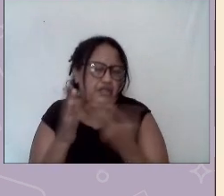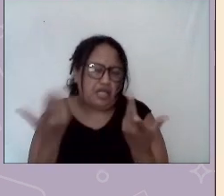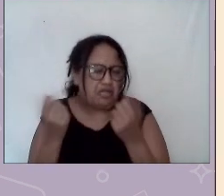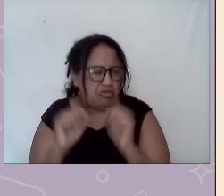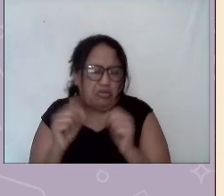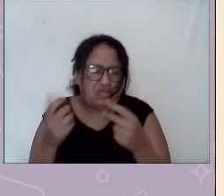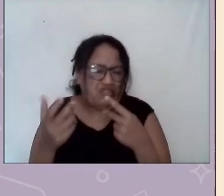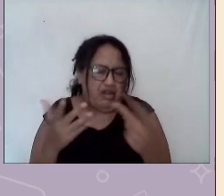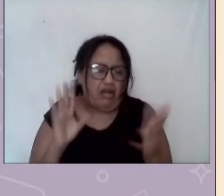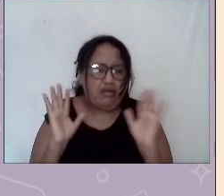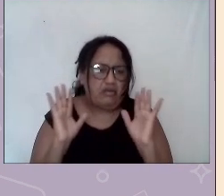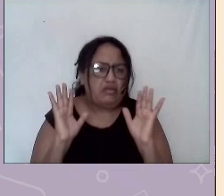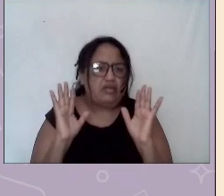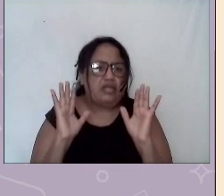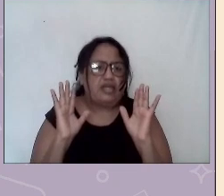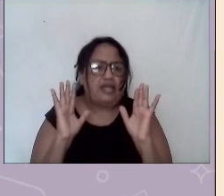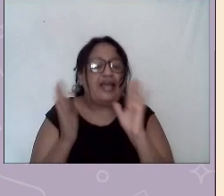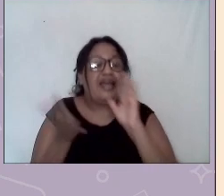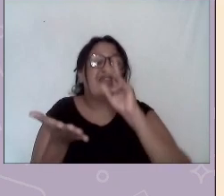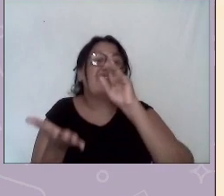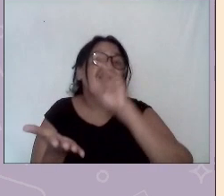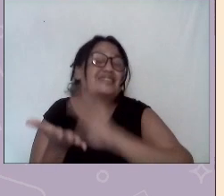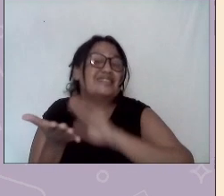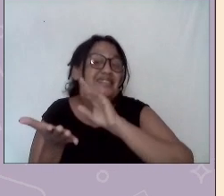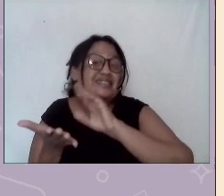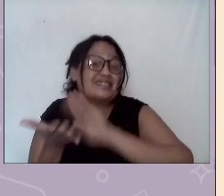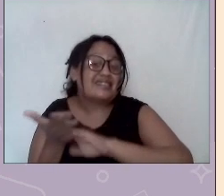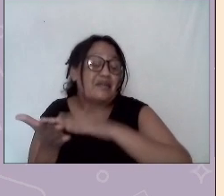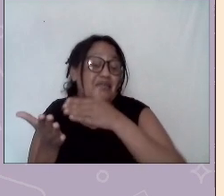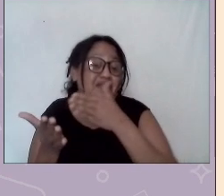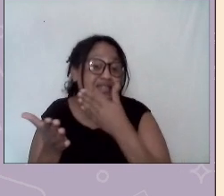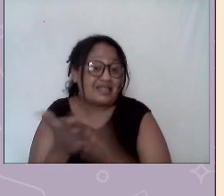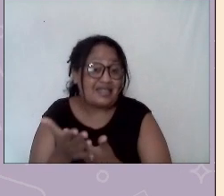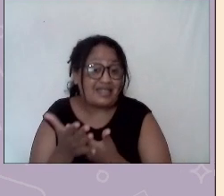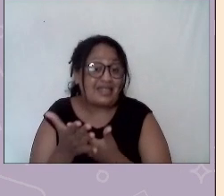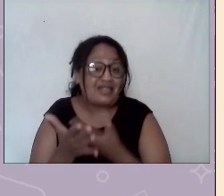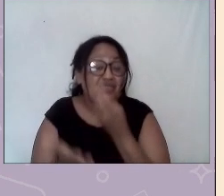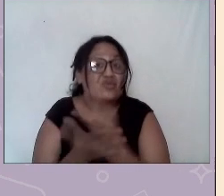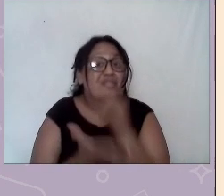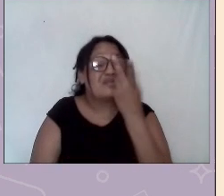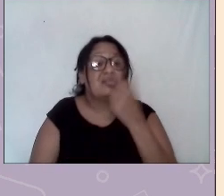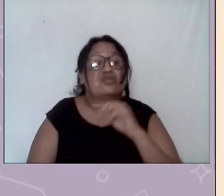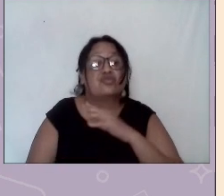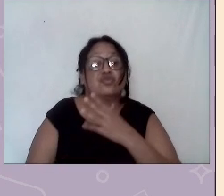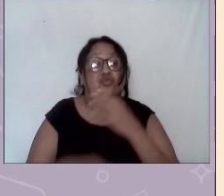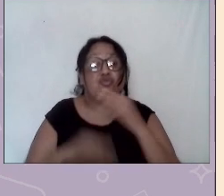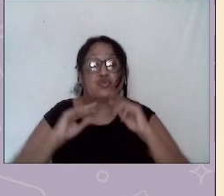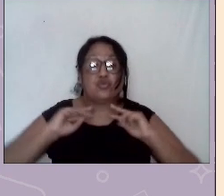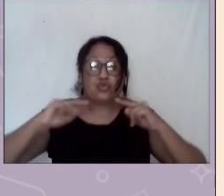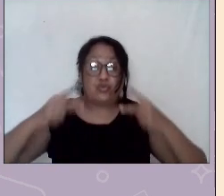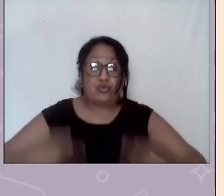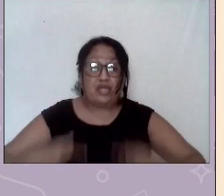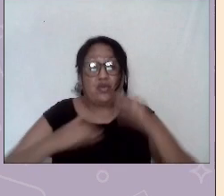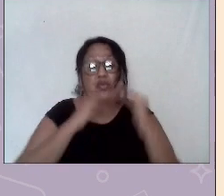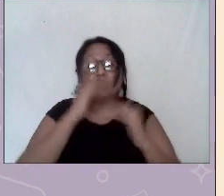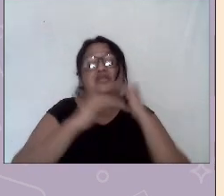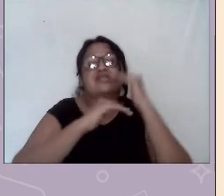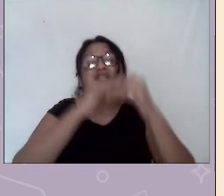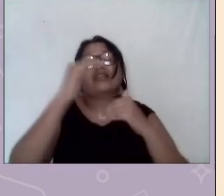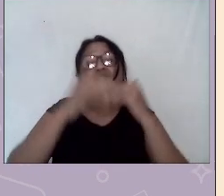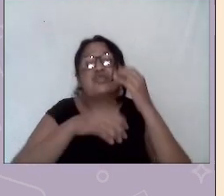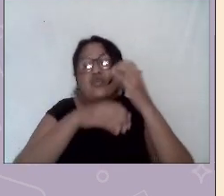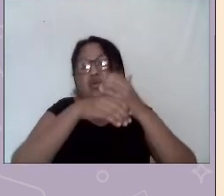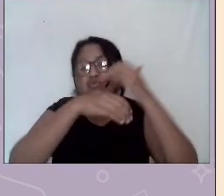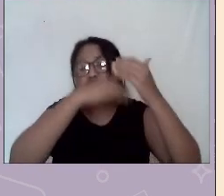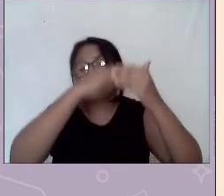seu ofício é interpretar as vivências humanas né as transformações do processo de construção do